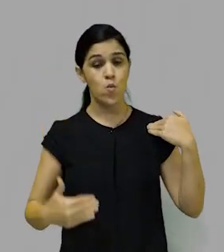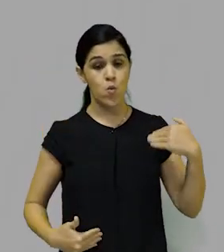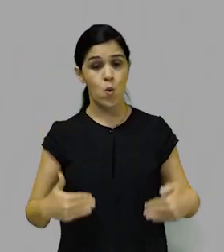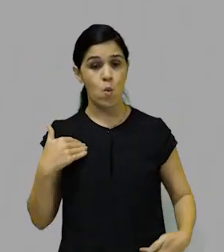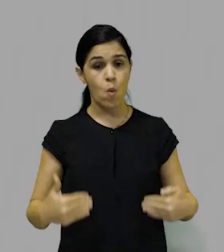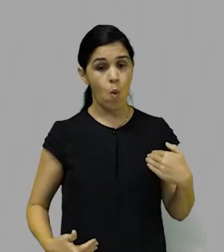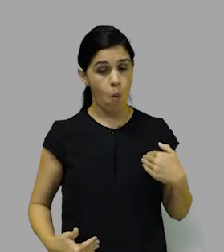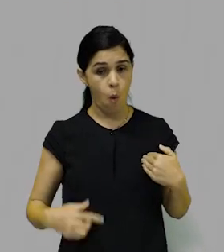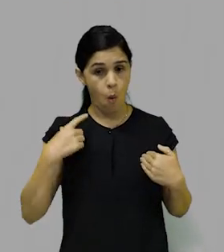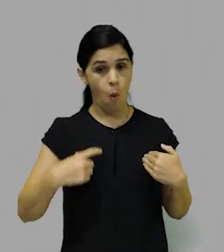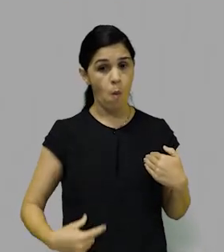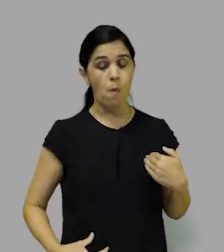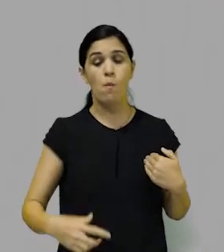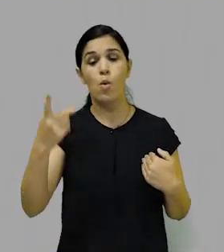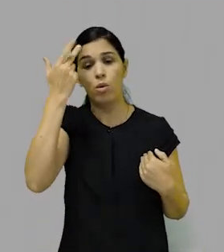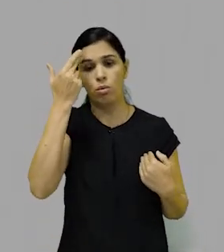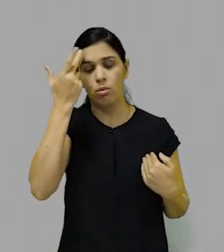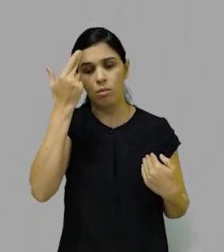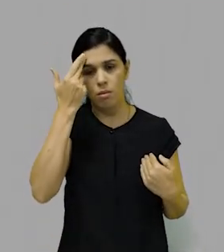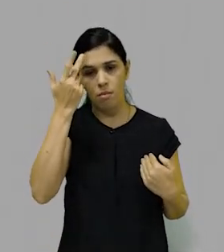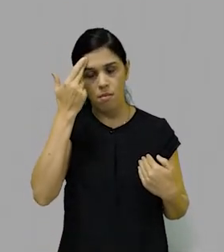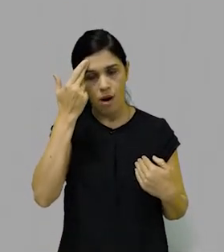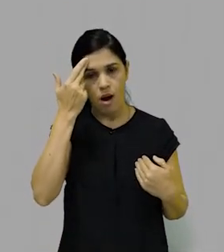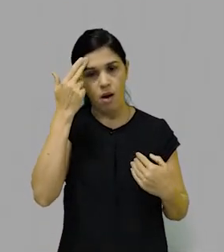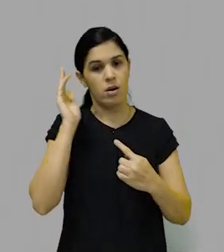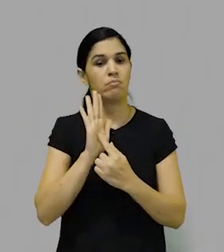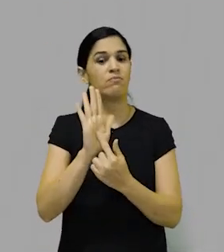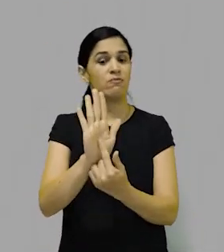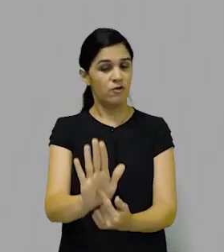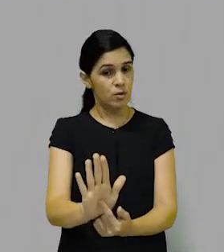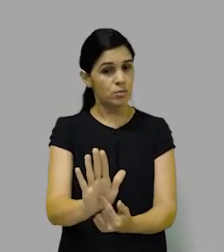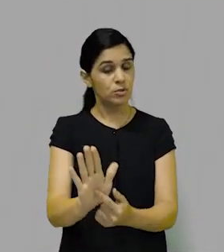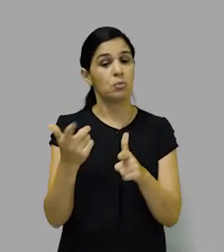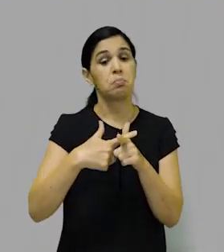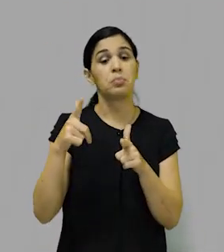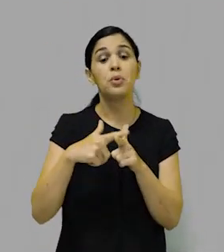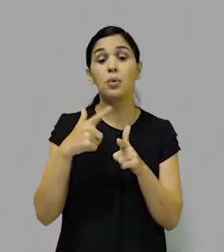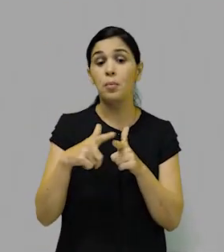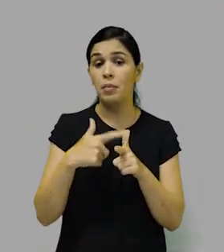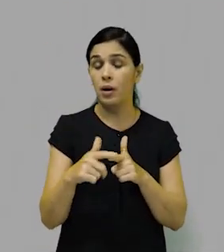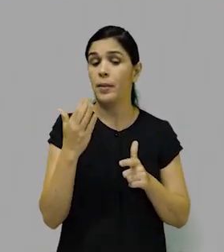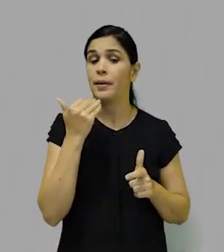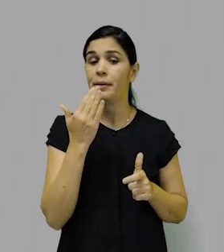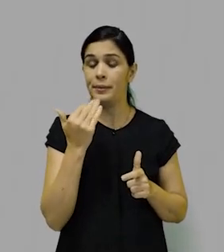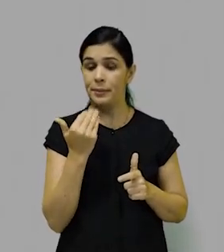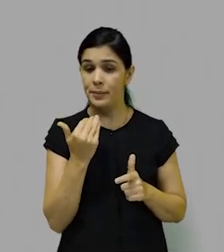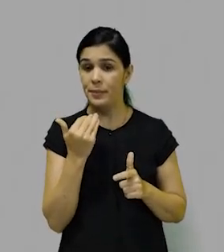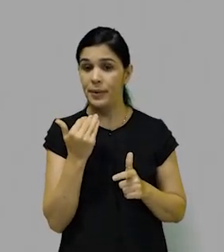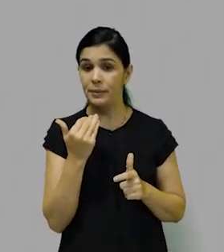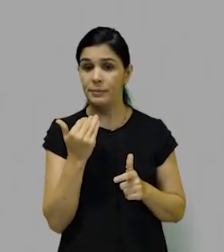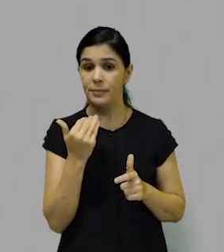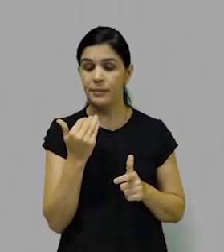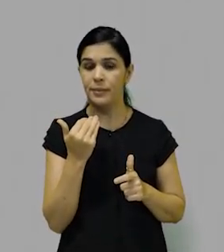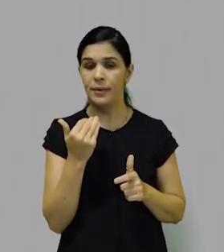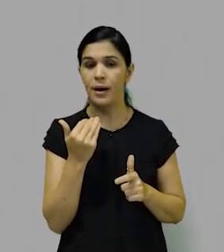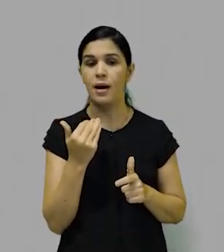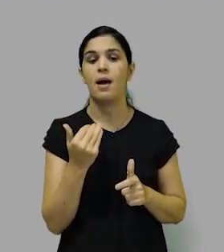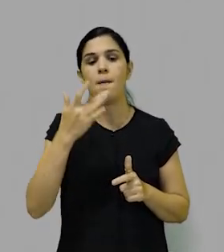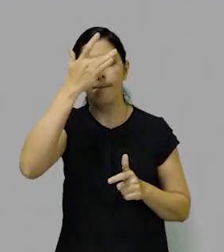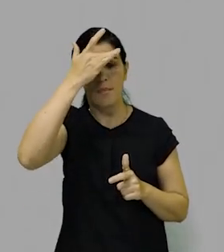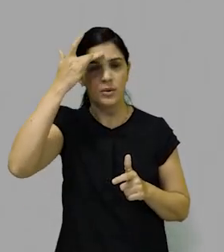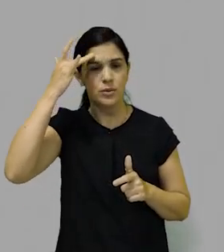métodos compensatórios para controle de peso. Por exemplo, ele força o vômito, ele faz uso de